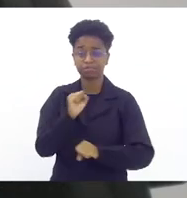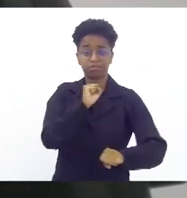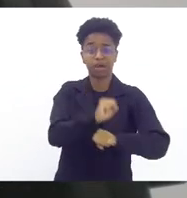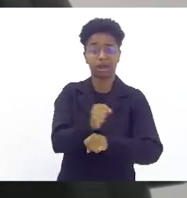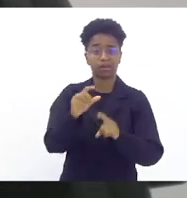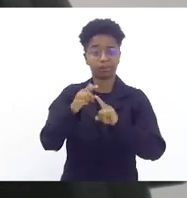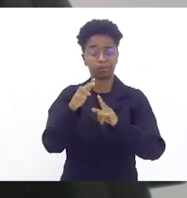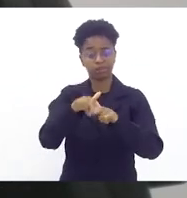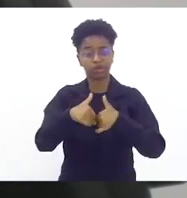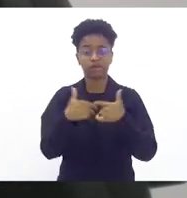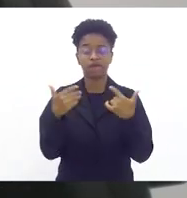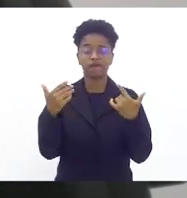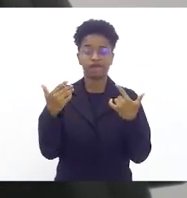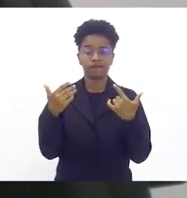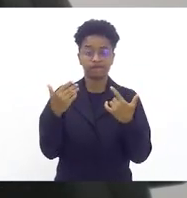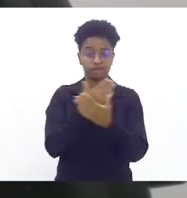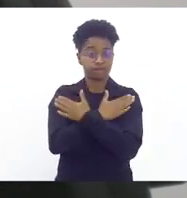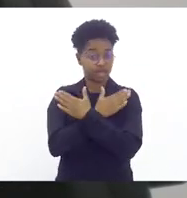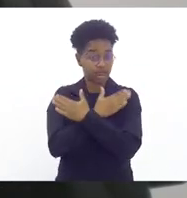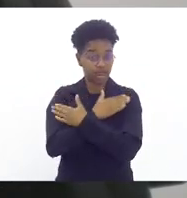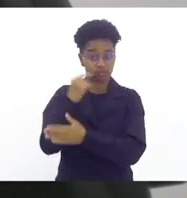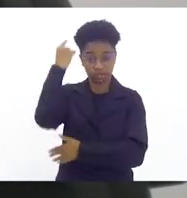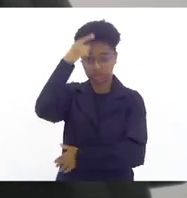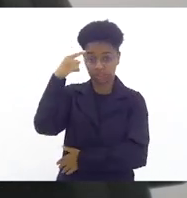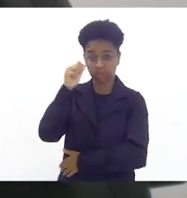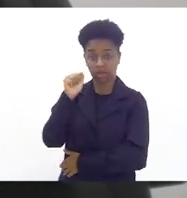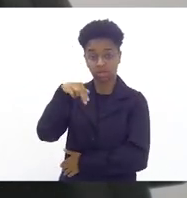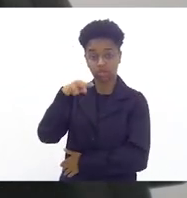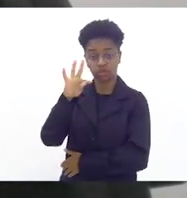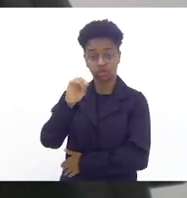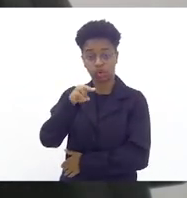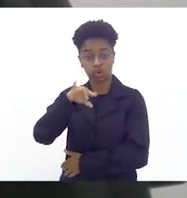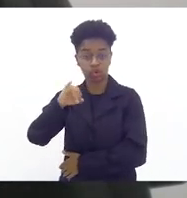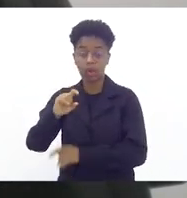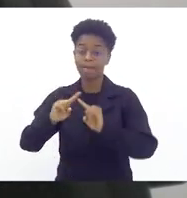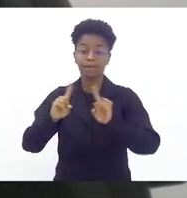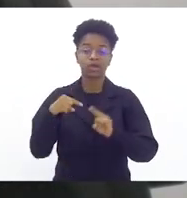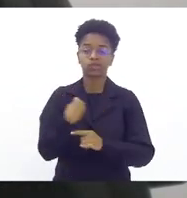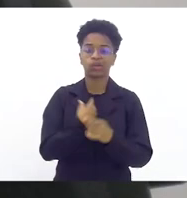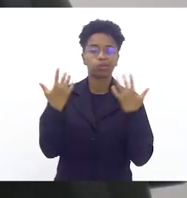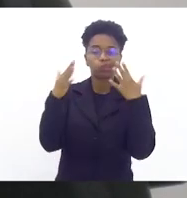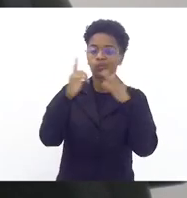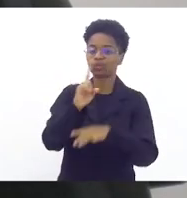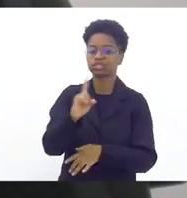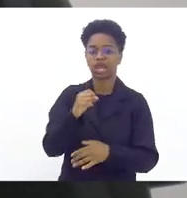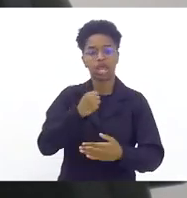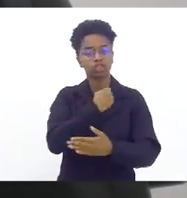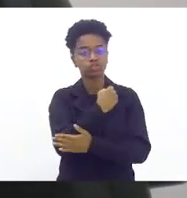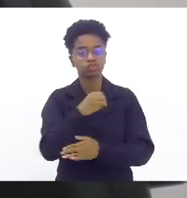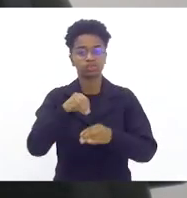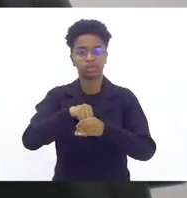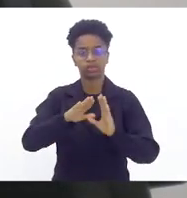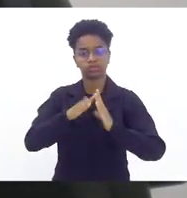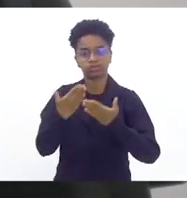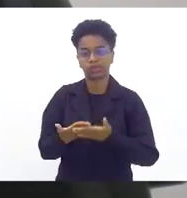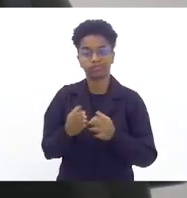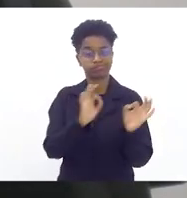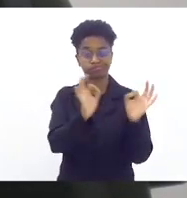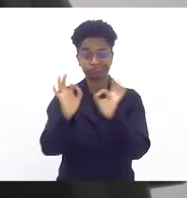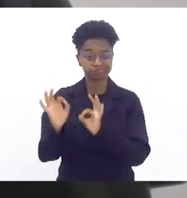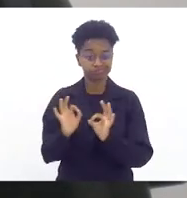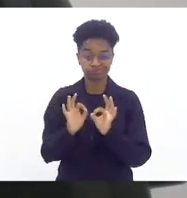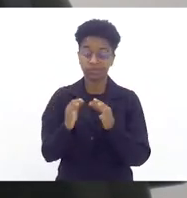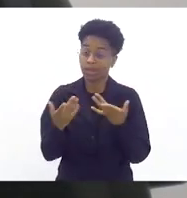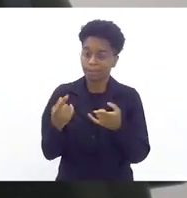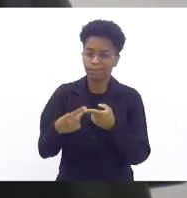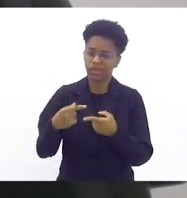Antônio. A gente não comemora Exu nas escolas, a gente não comemora nada disso, até mesmo porque